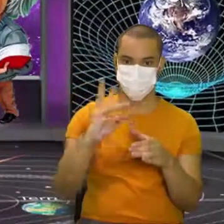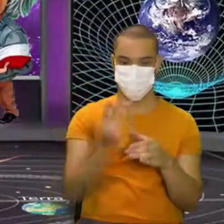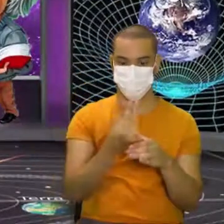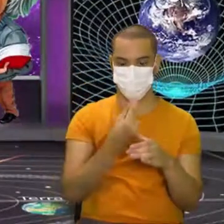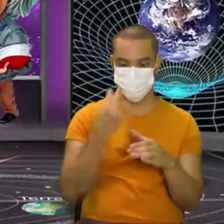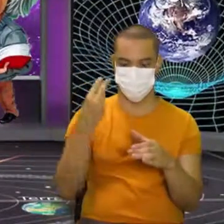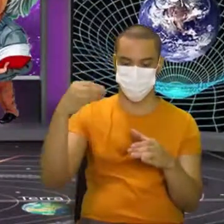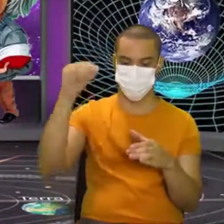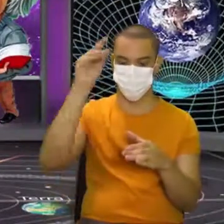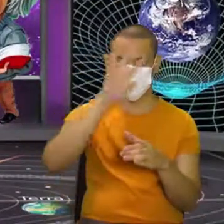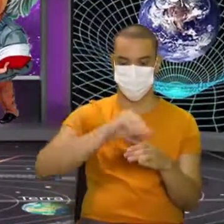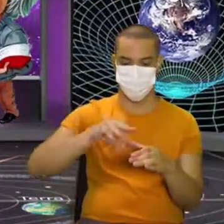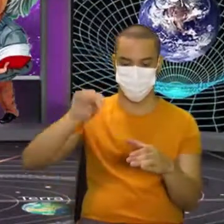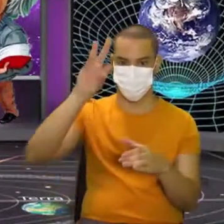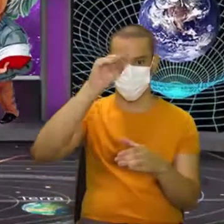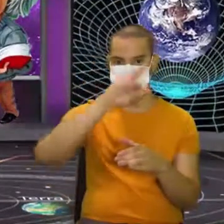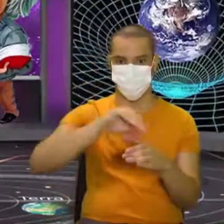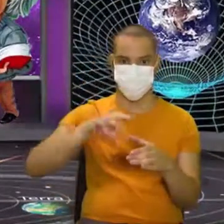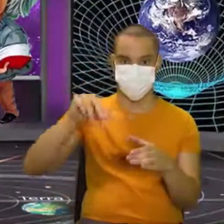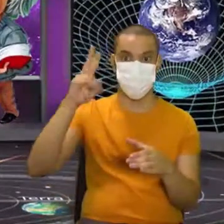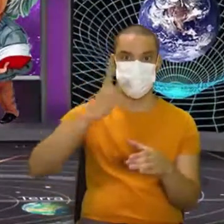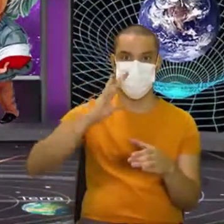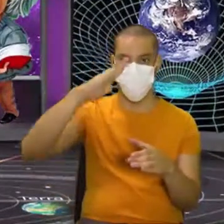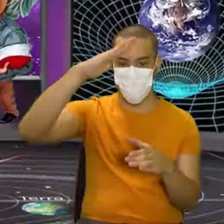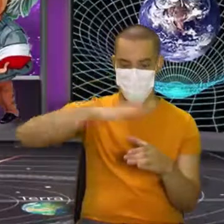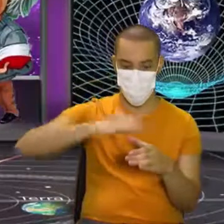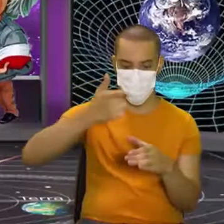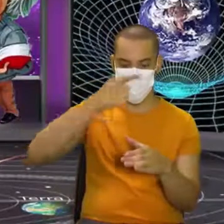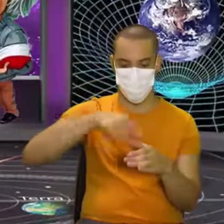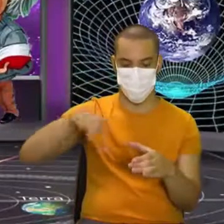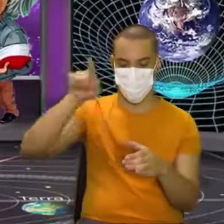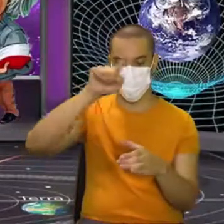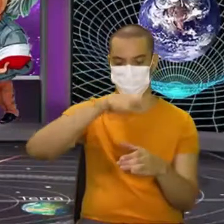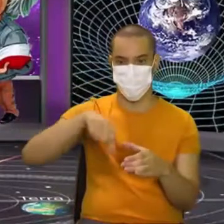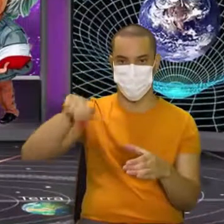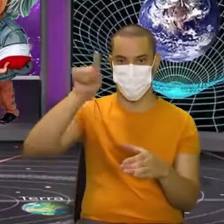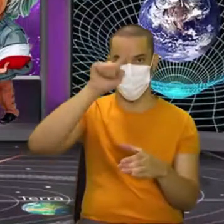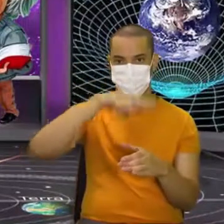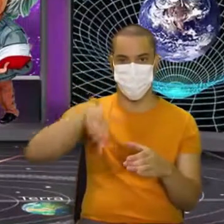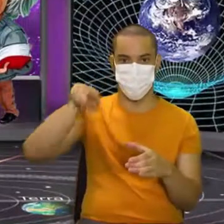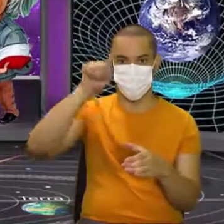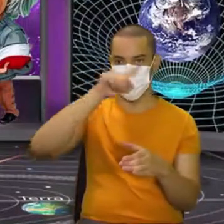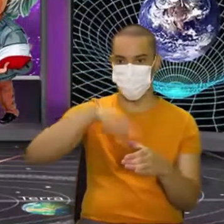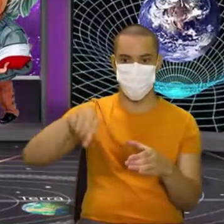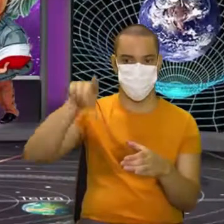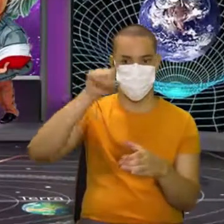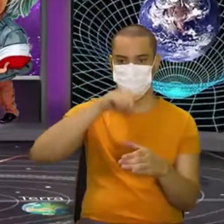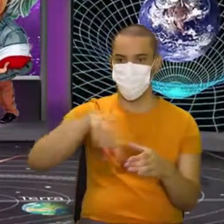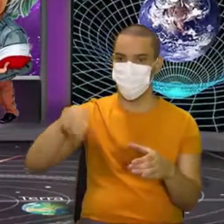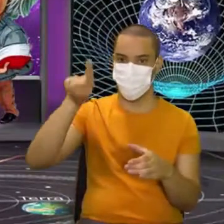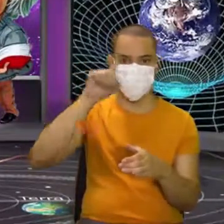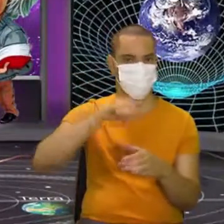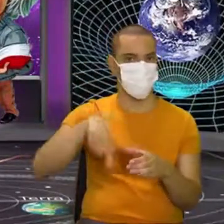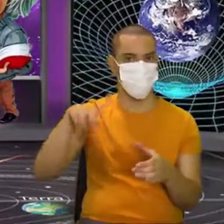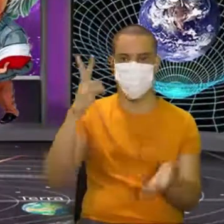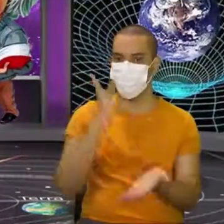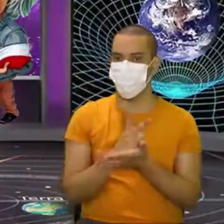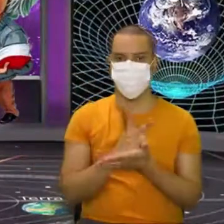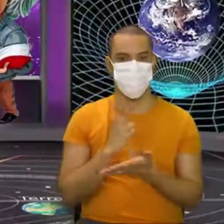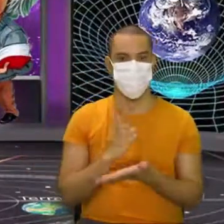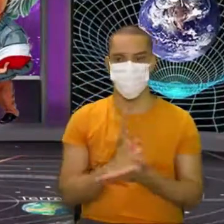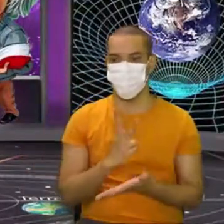vai ficar girando porque todo tempo ela vai ser empurrada para o centro e vai ficar girando ali simplesmente